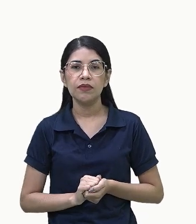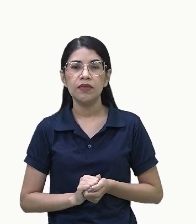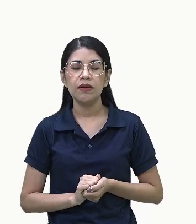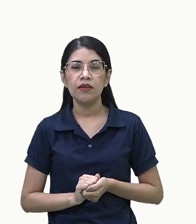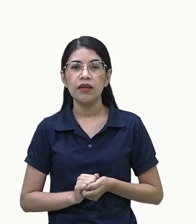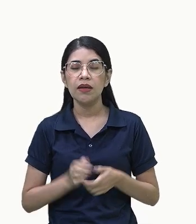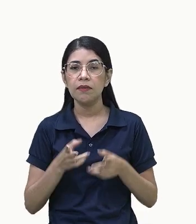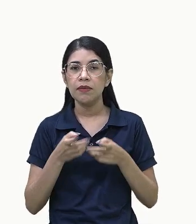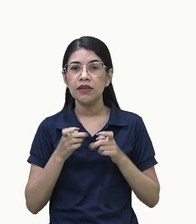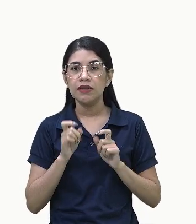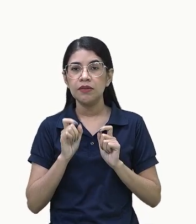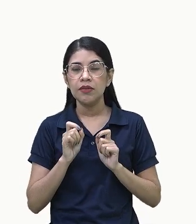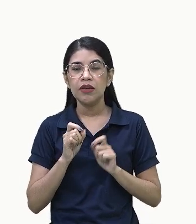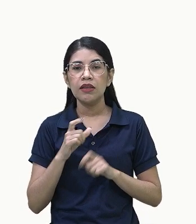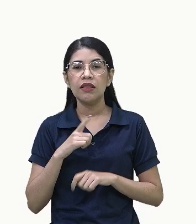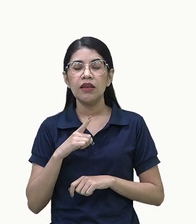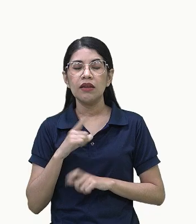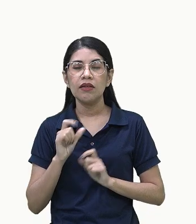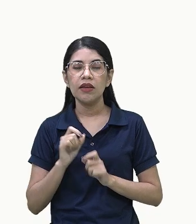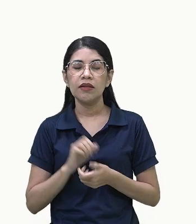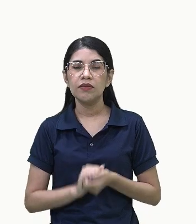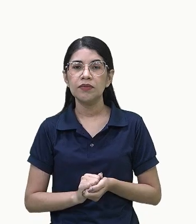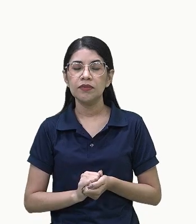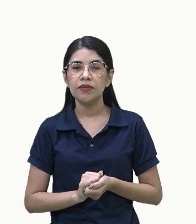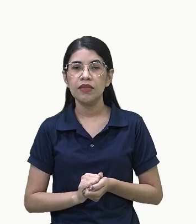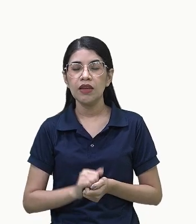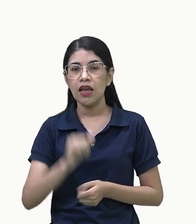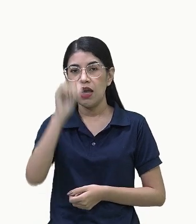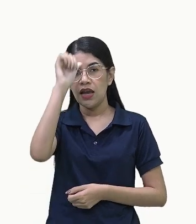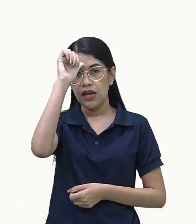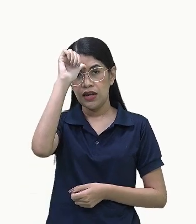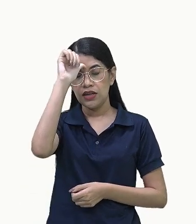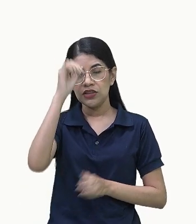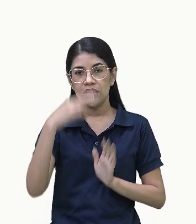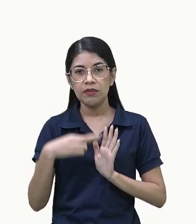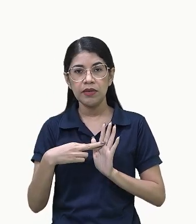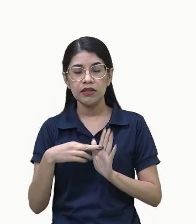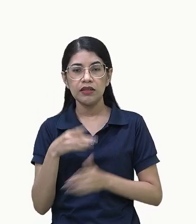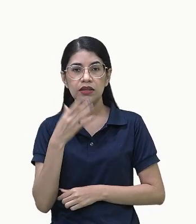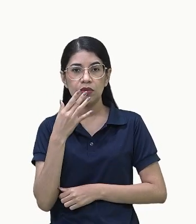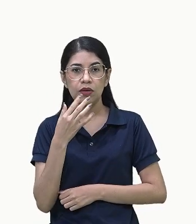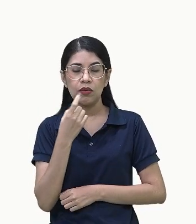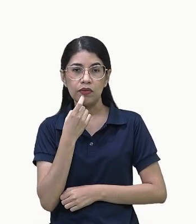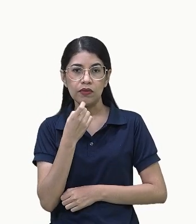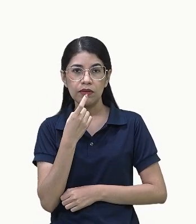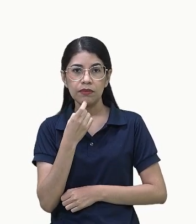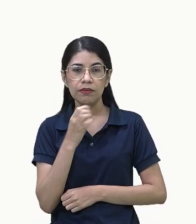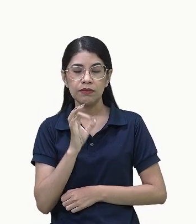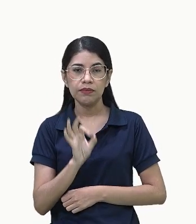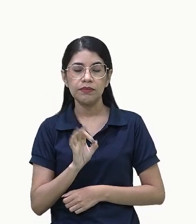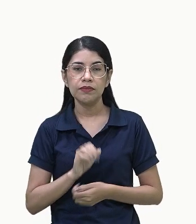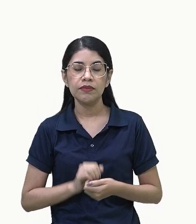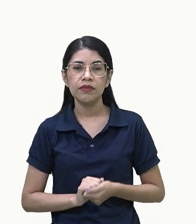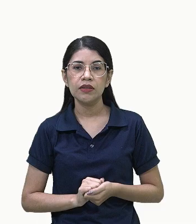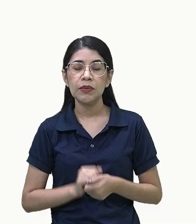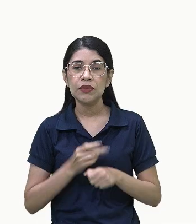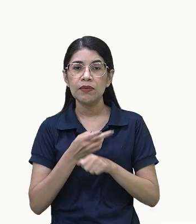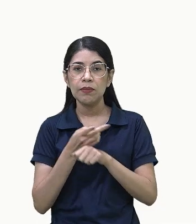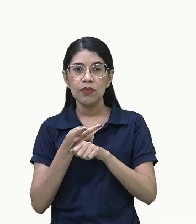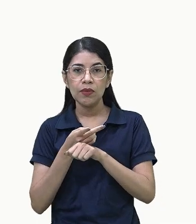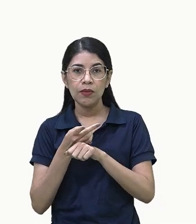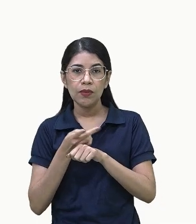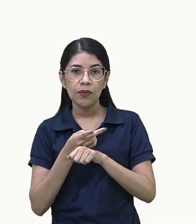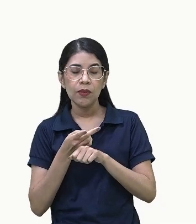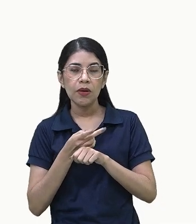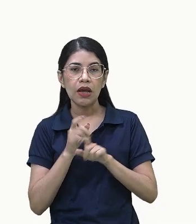reparem, que a Índia ela está representada na cor vermelha. Então, a gente vai procurar aqui